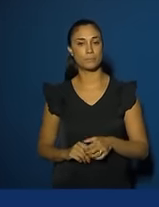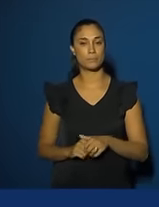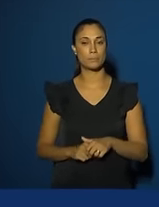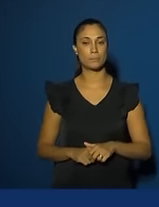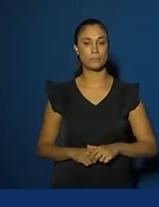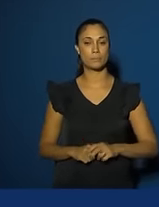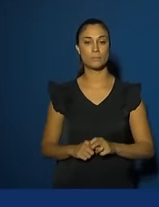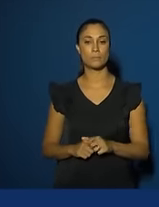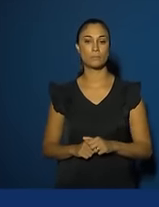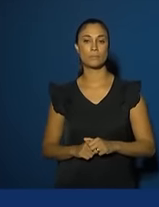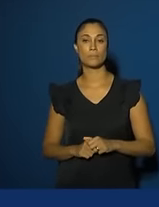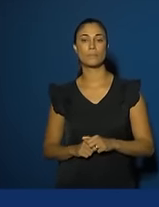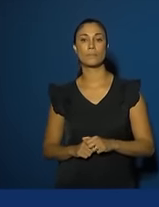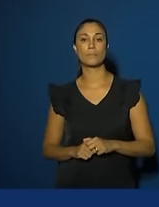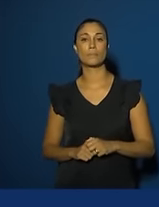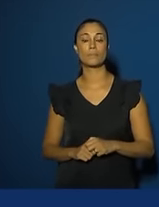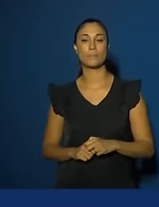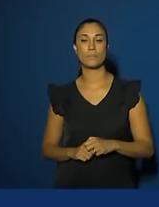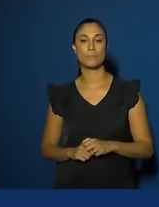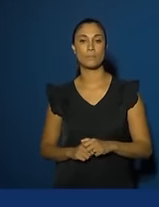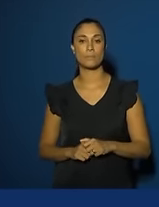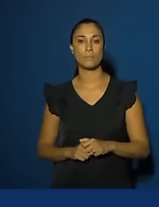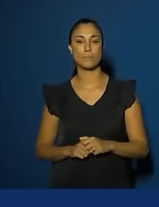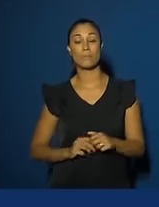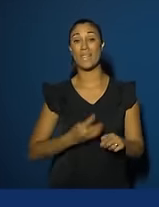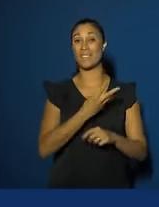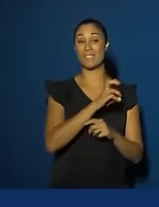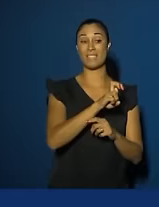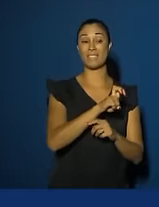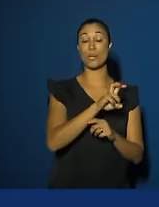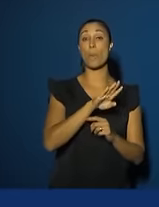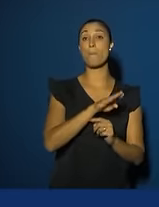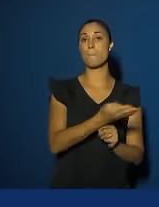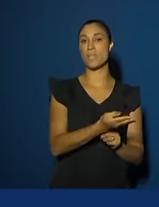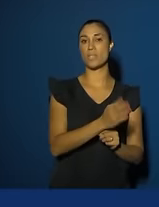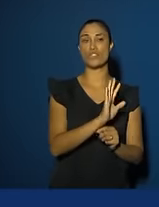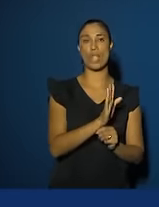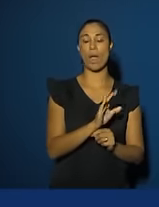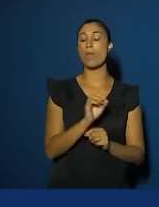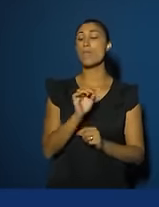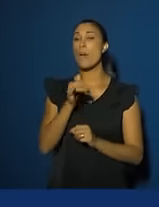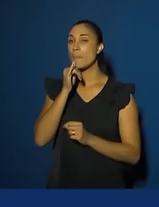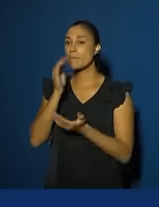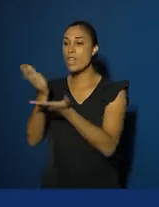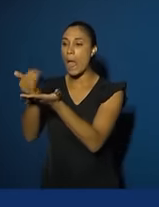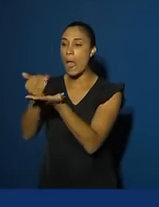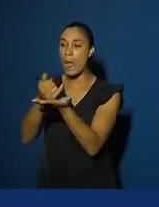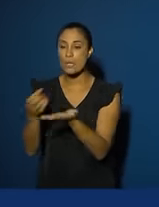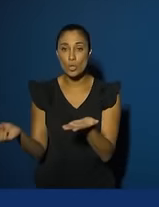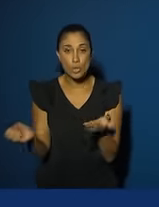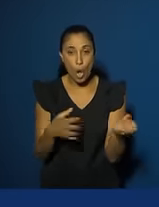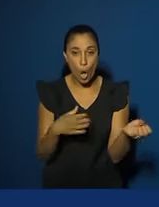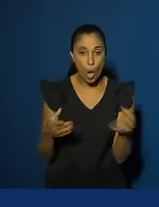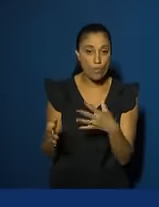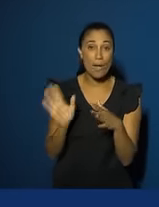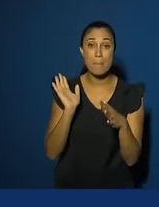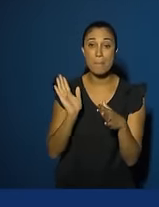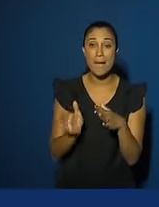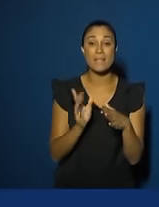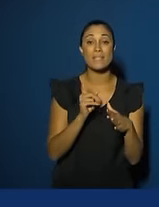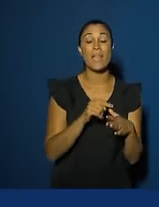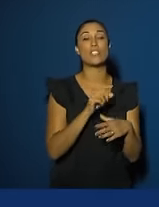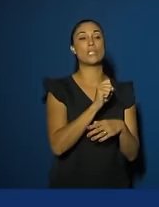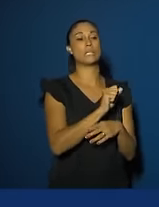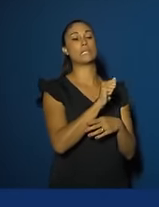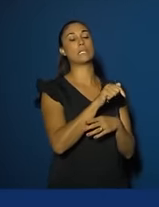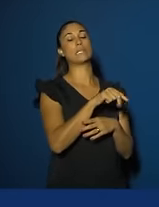a 1185 é 35 b não é de arrecada nova de sangria a